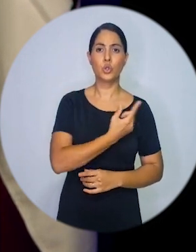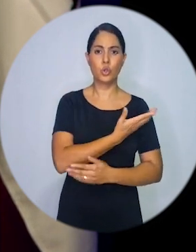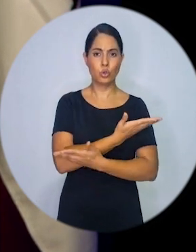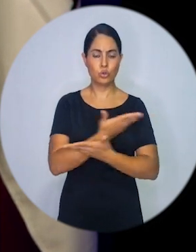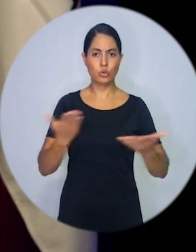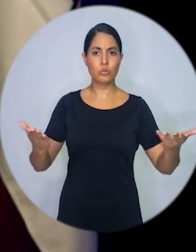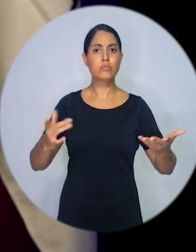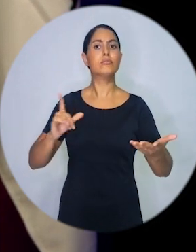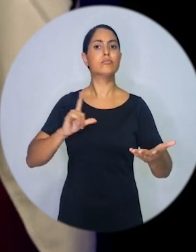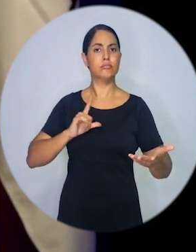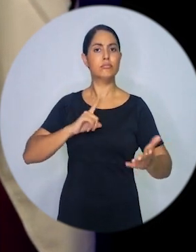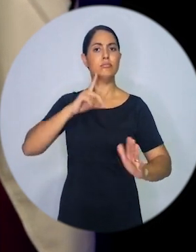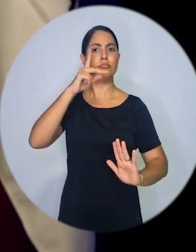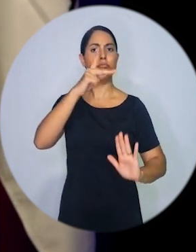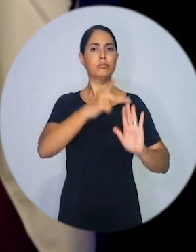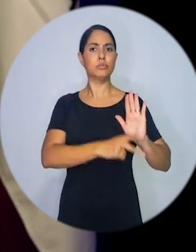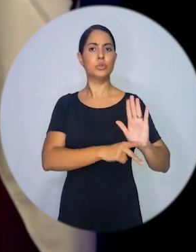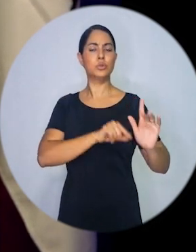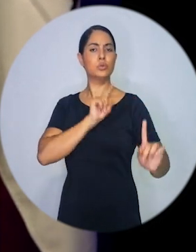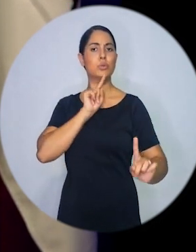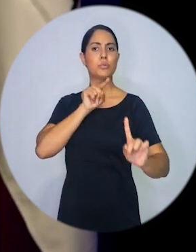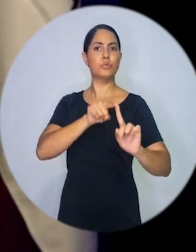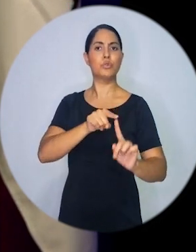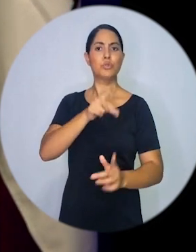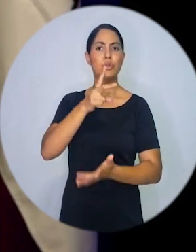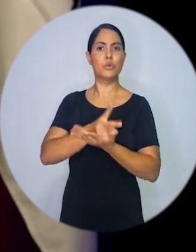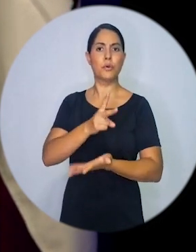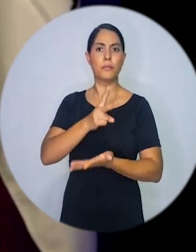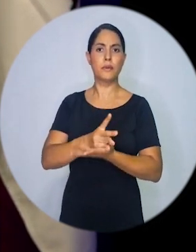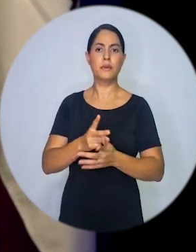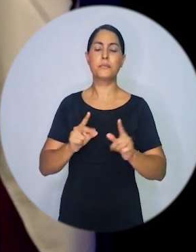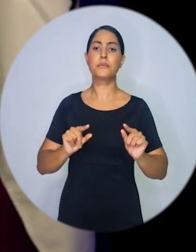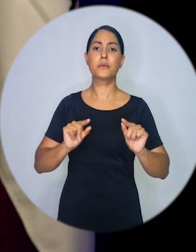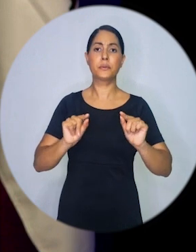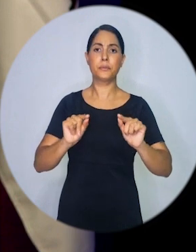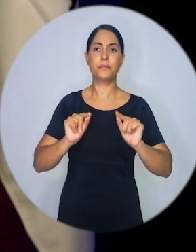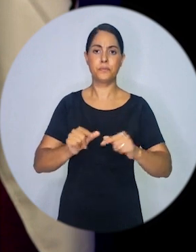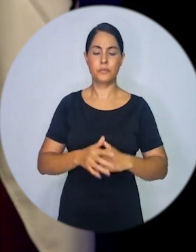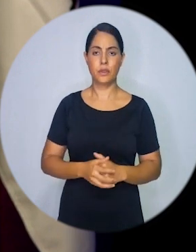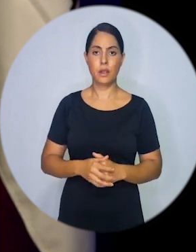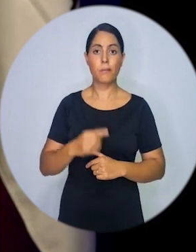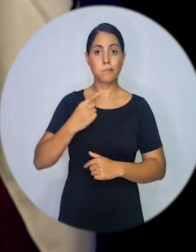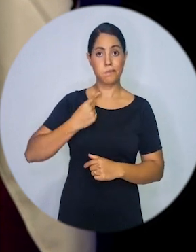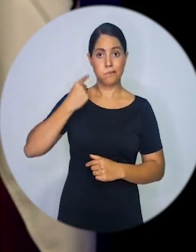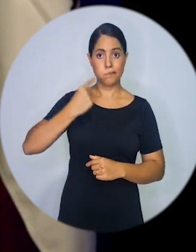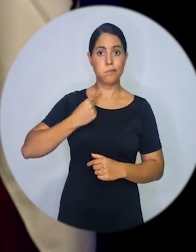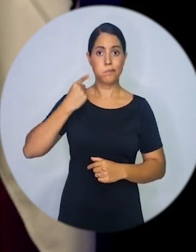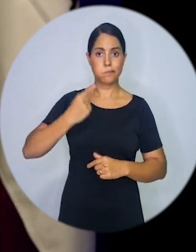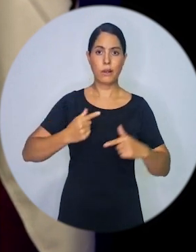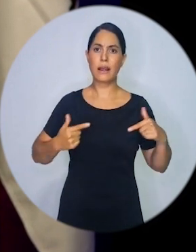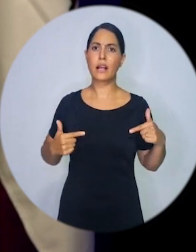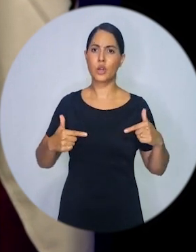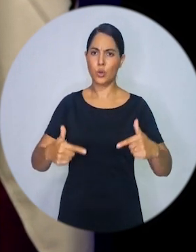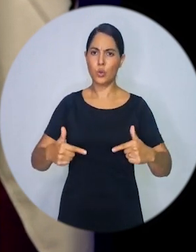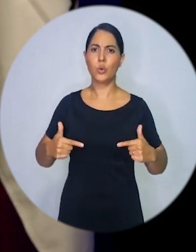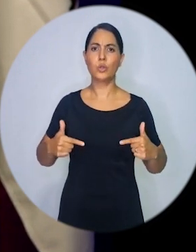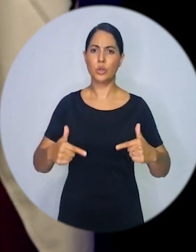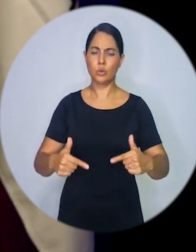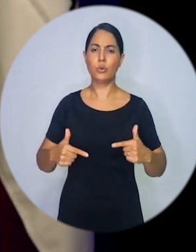nós. Temos um projeto histórico em comum: a luta em defesa da advocacia